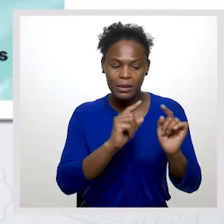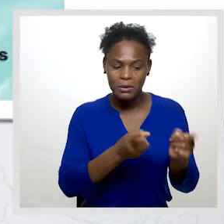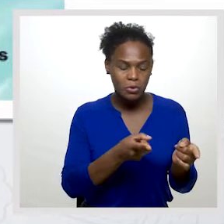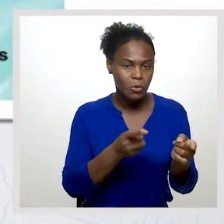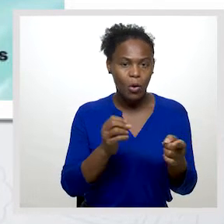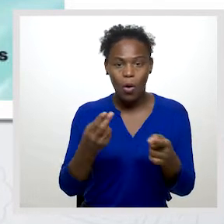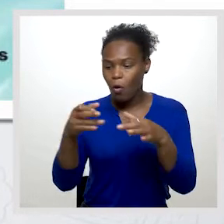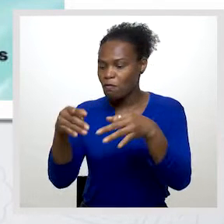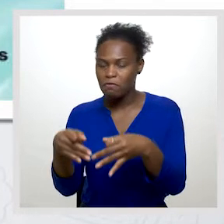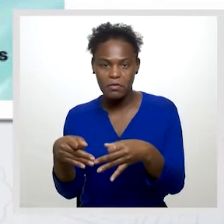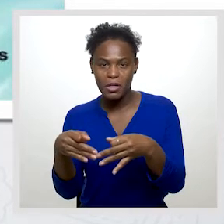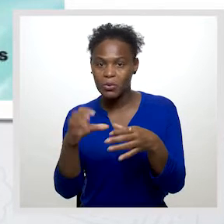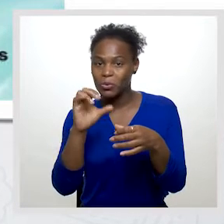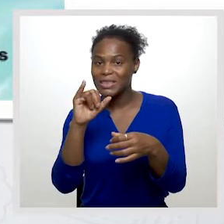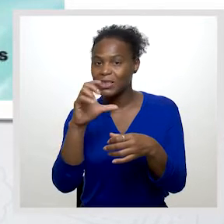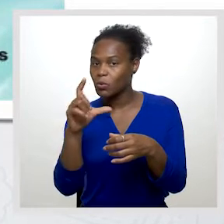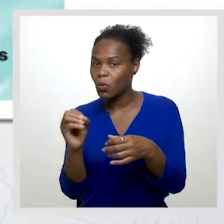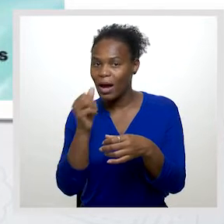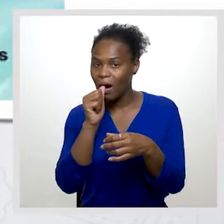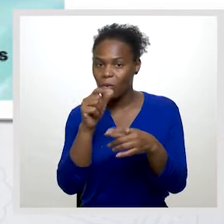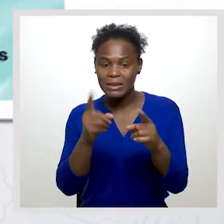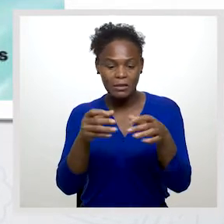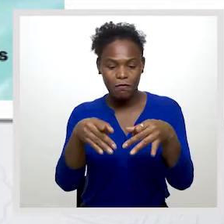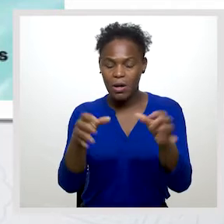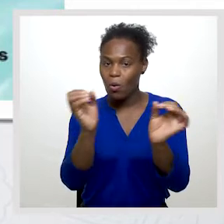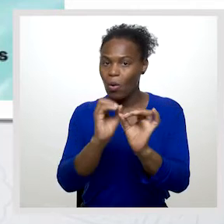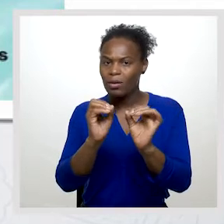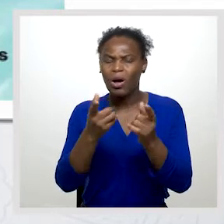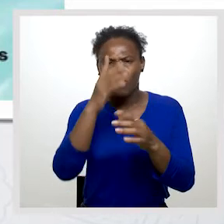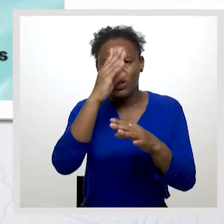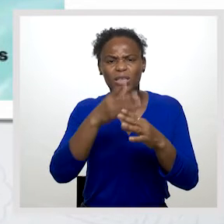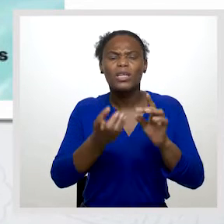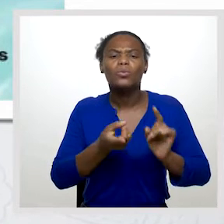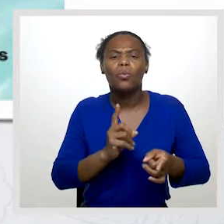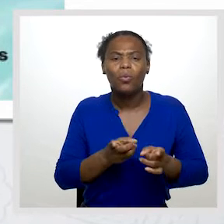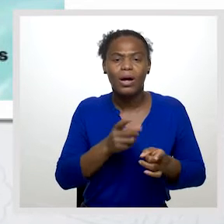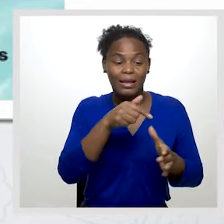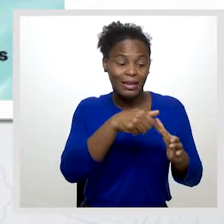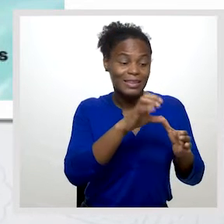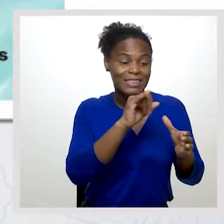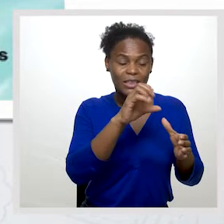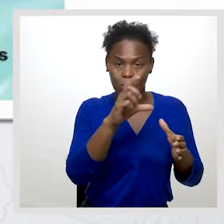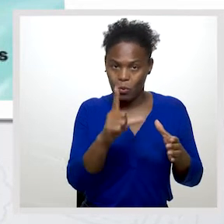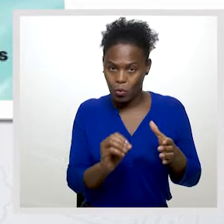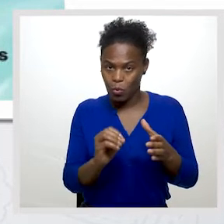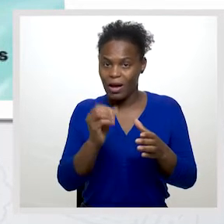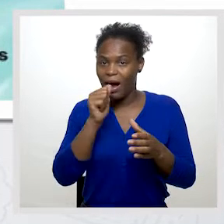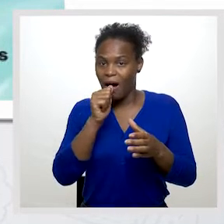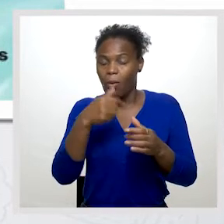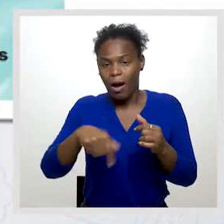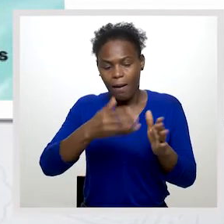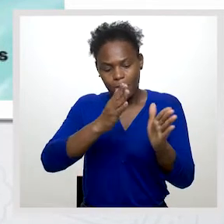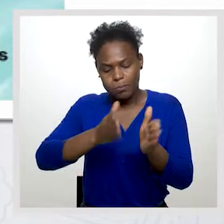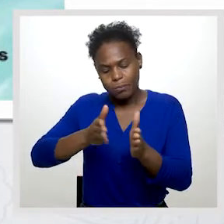início nem um fim do ciclo da água. Então, o que é que acontece? O que acontece no ciclo da água? Há processos, não